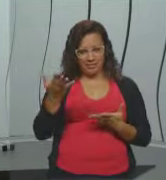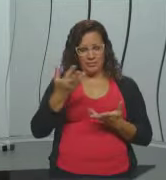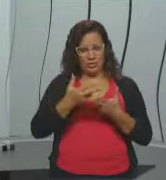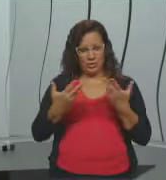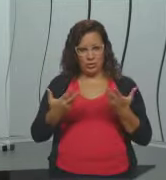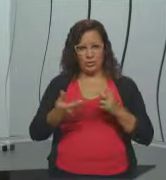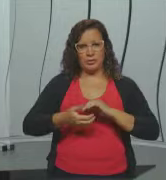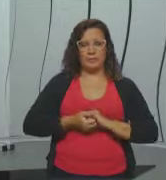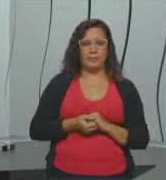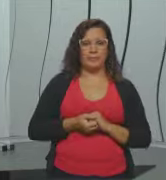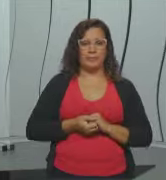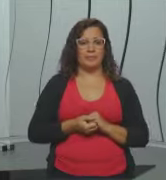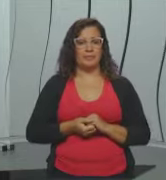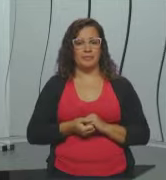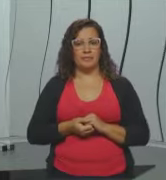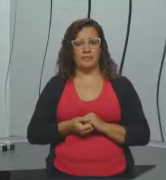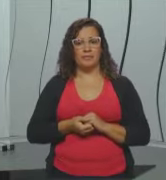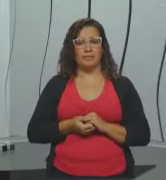ocupar aquela região.